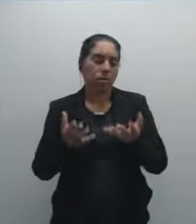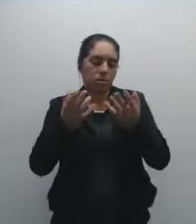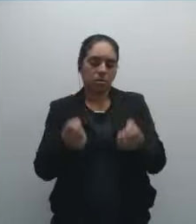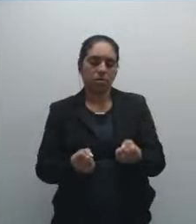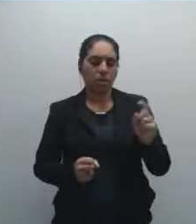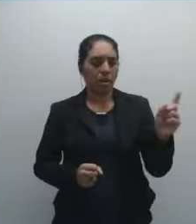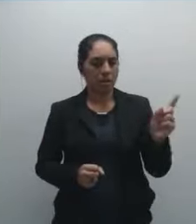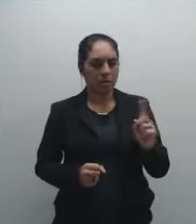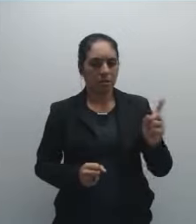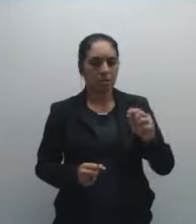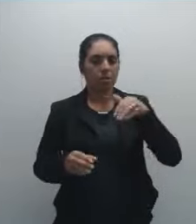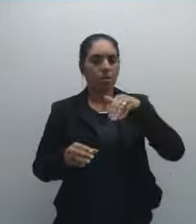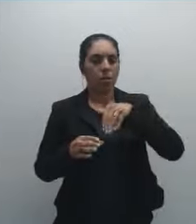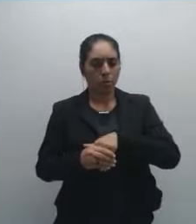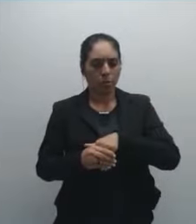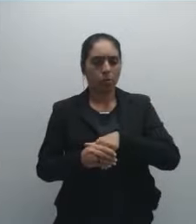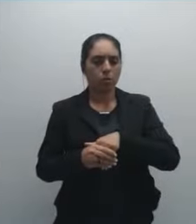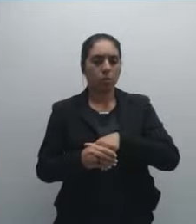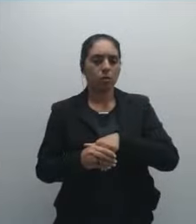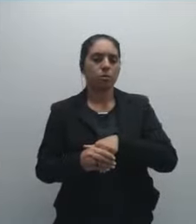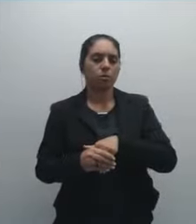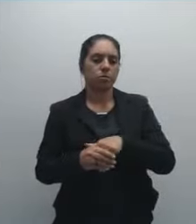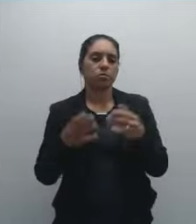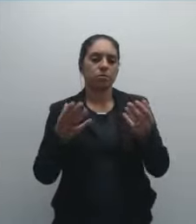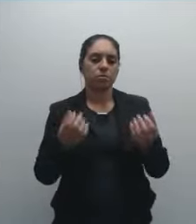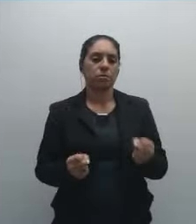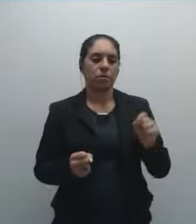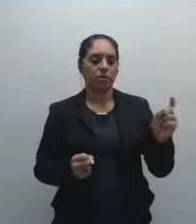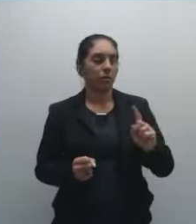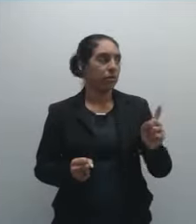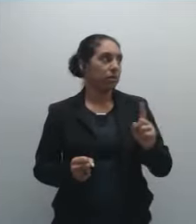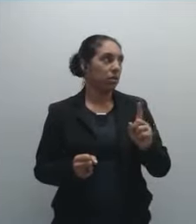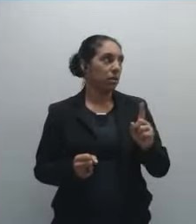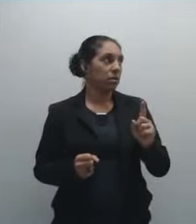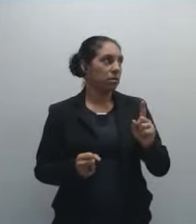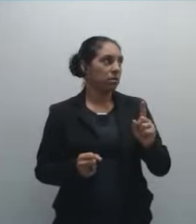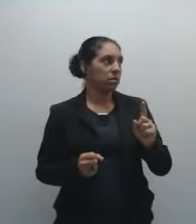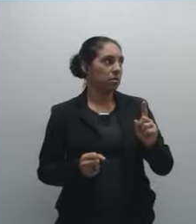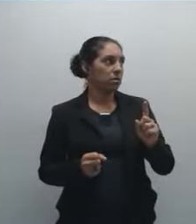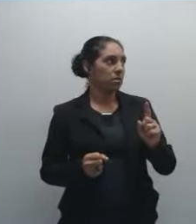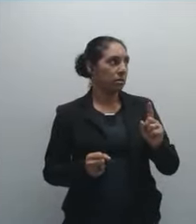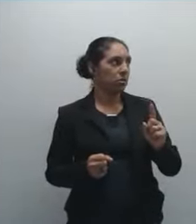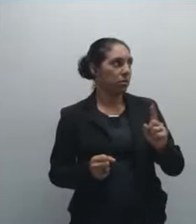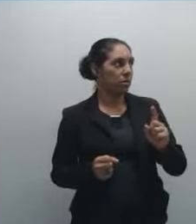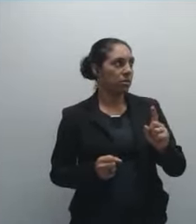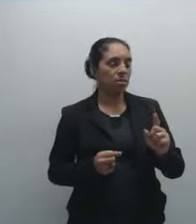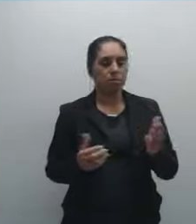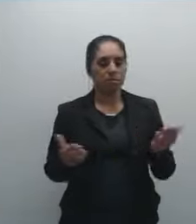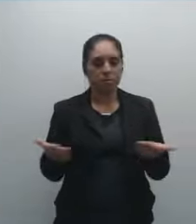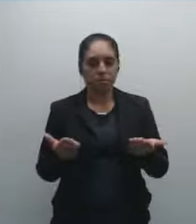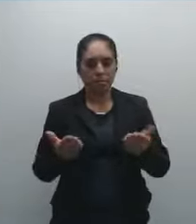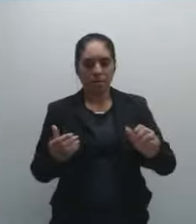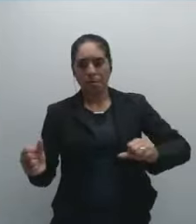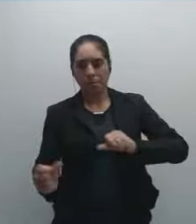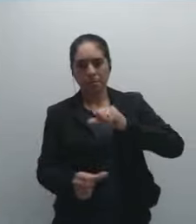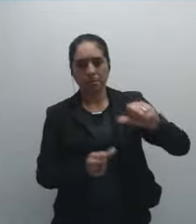vejo aqui nenhuma ilegalidade flagrante, né, que deva ser